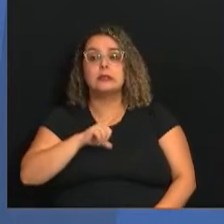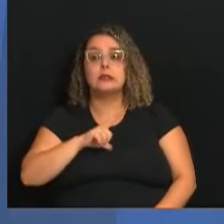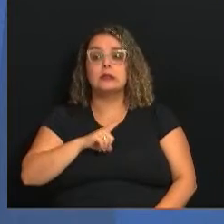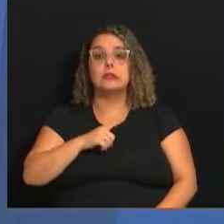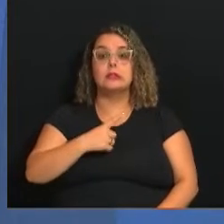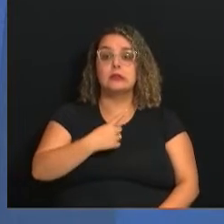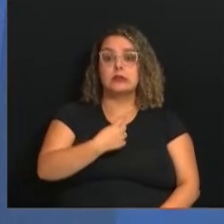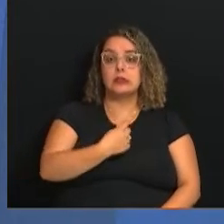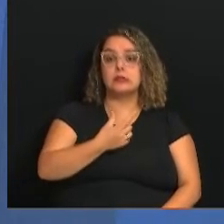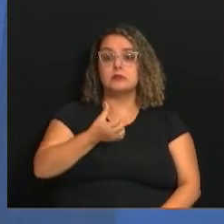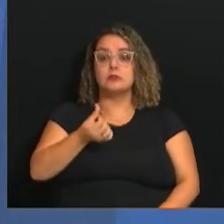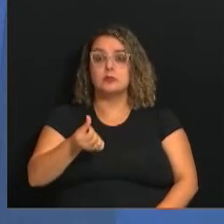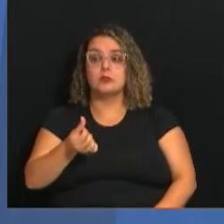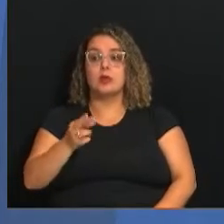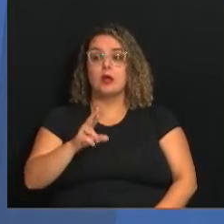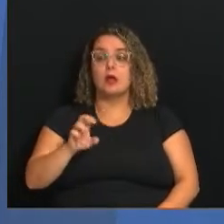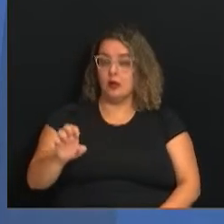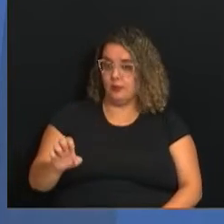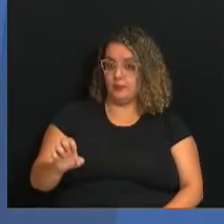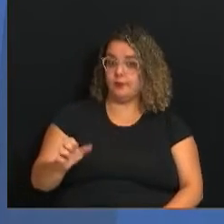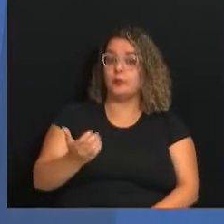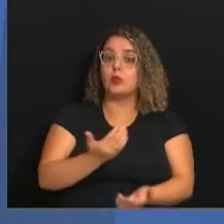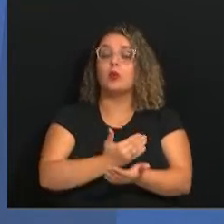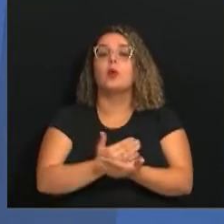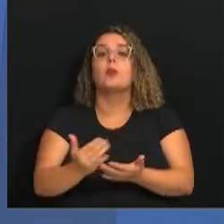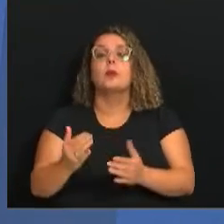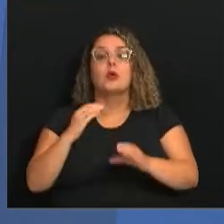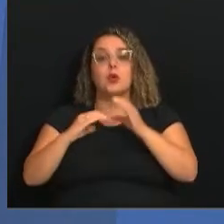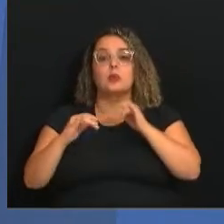o endereço eletrônico do portal do cidadão.